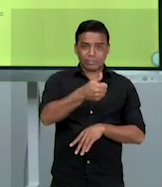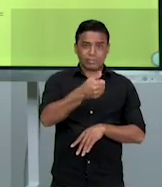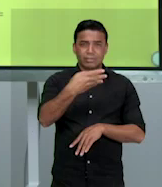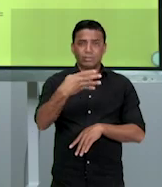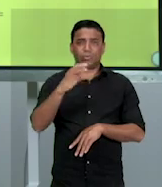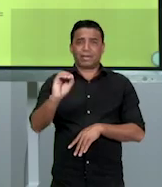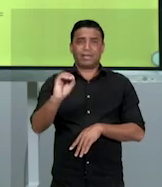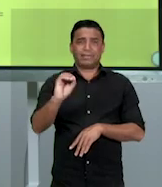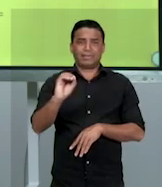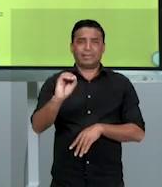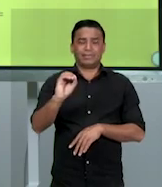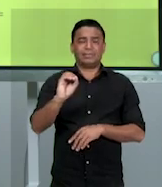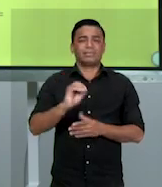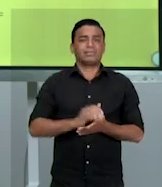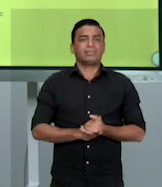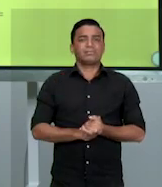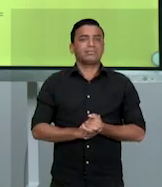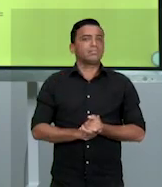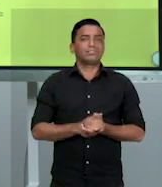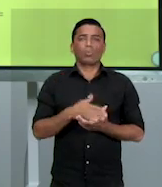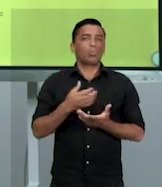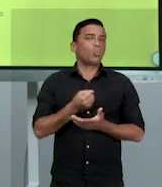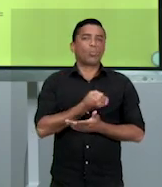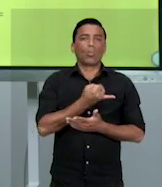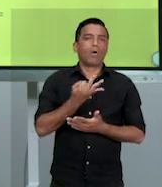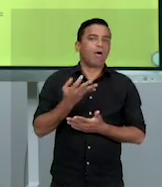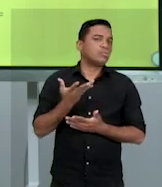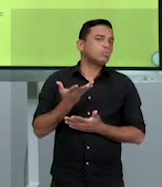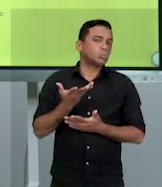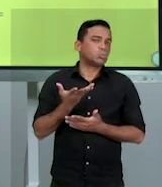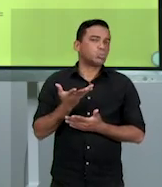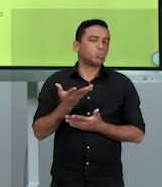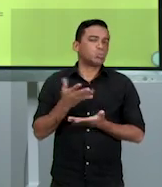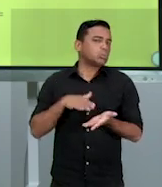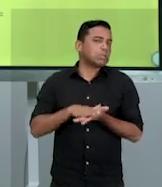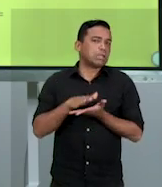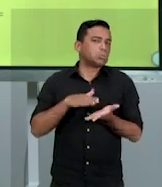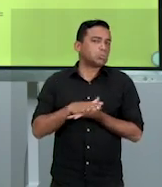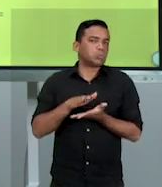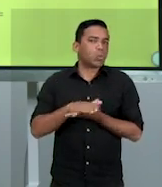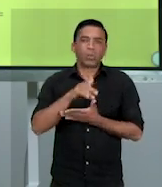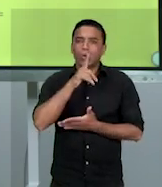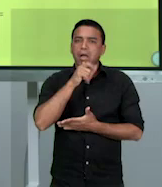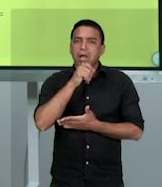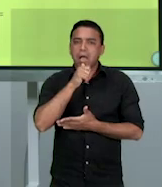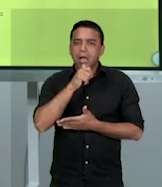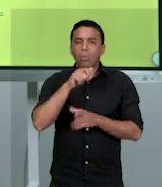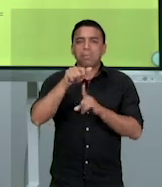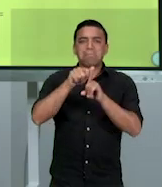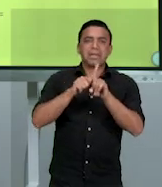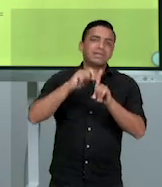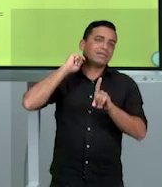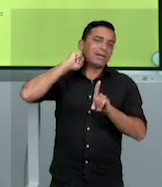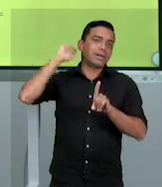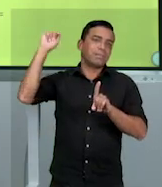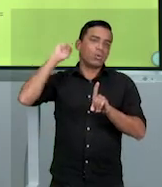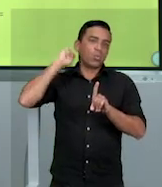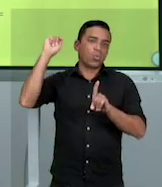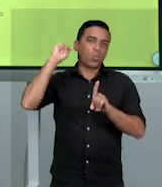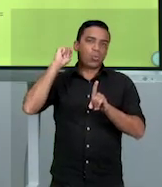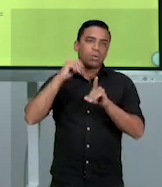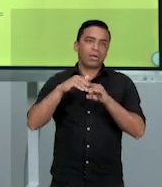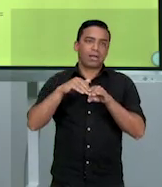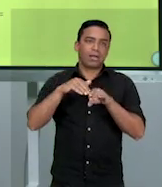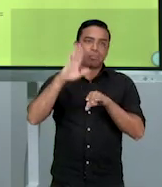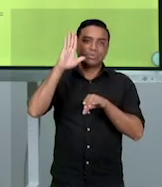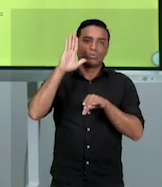8.140, mas, então, quanto que foi o valor, né, do consumo em abril? Aumentou esse valor, né,